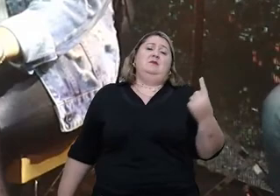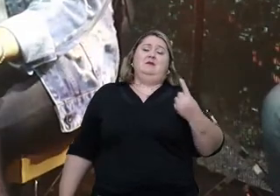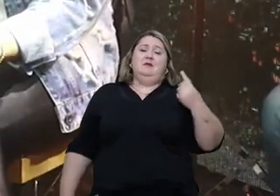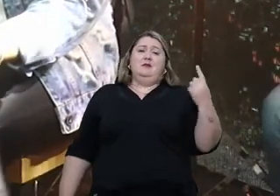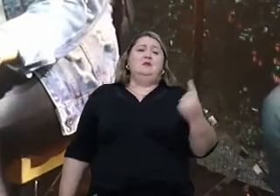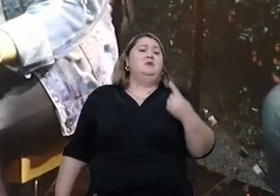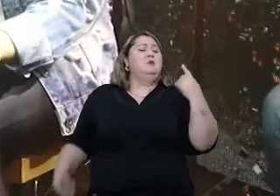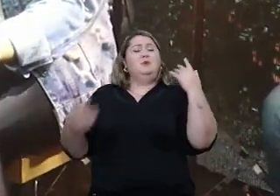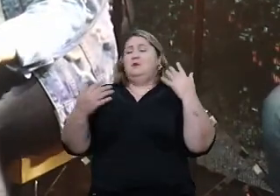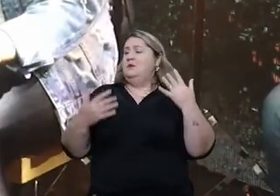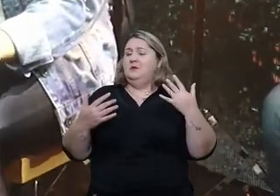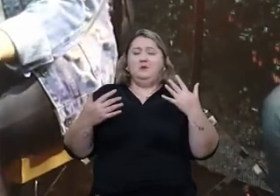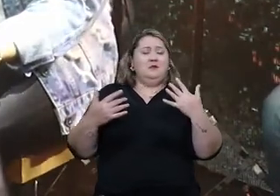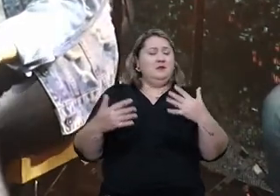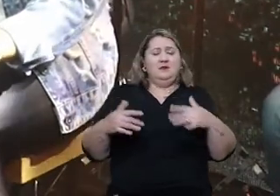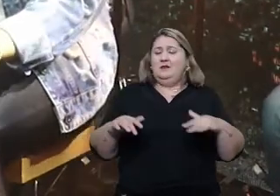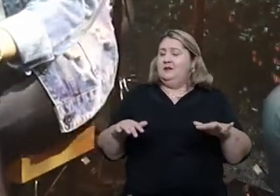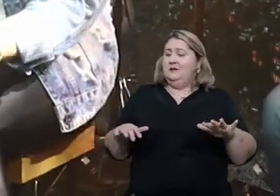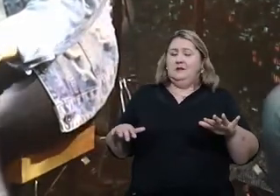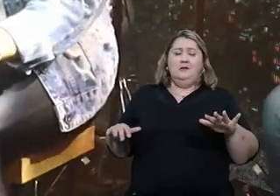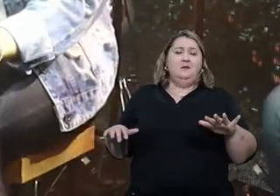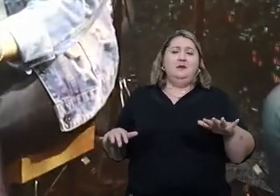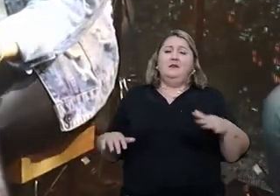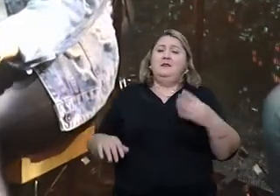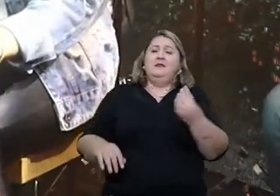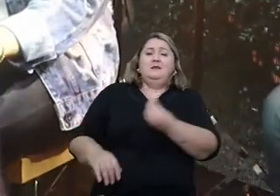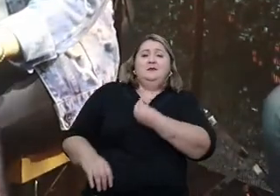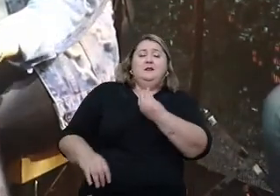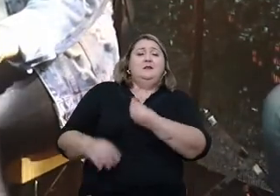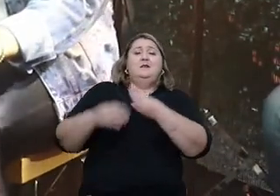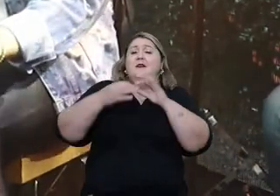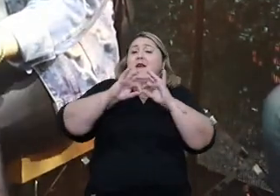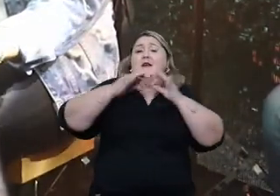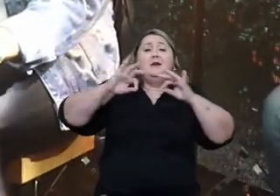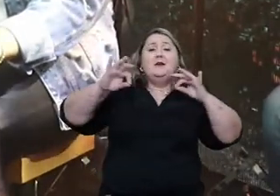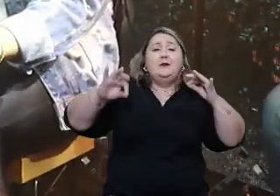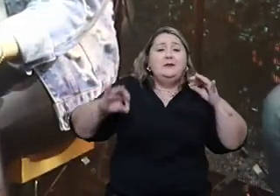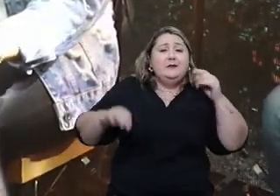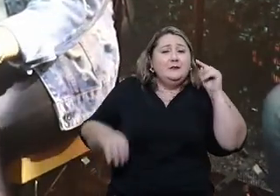na solidão. Não quero mais